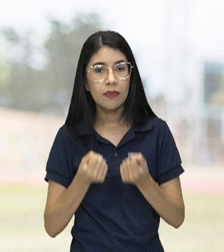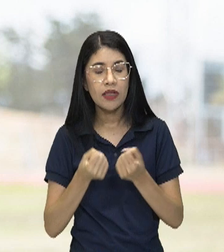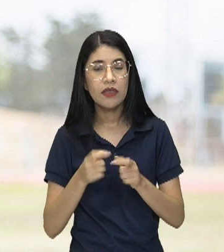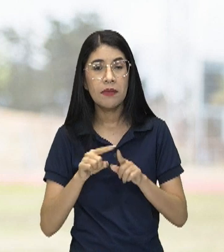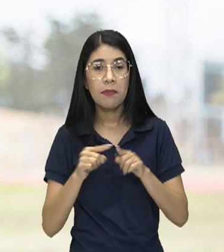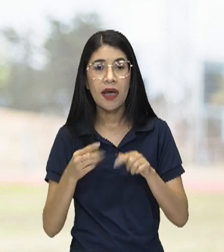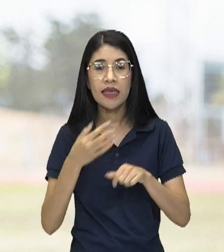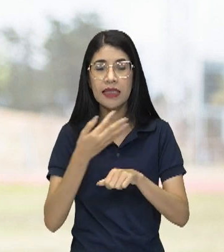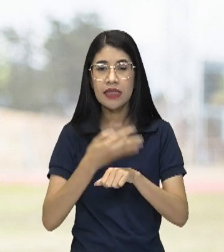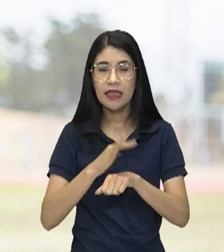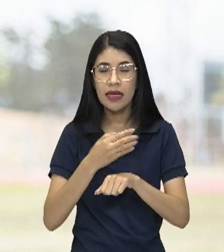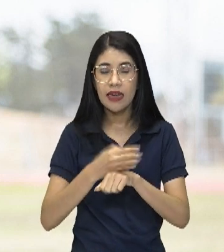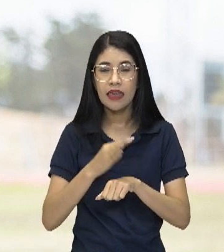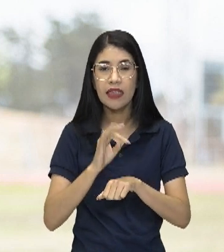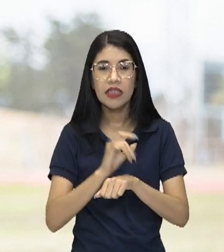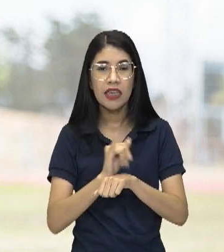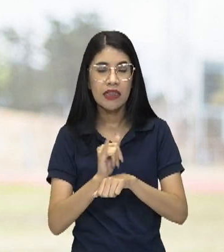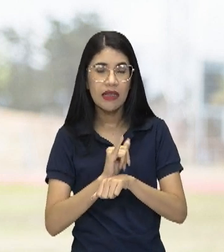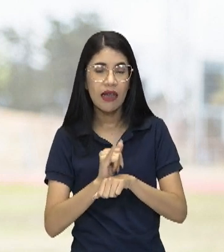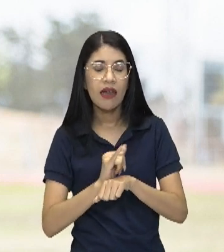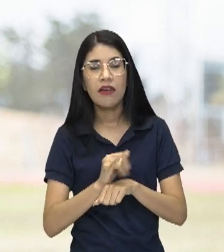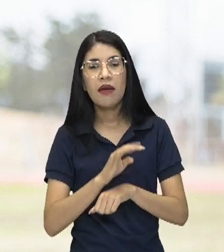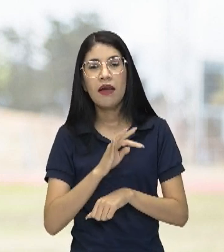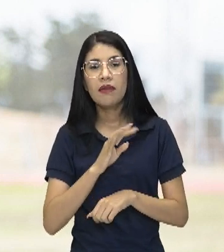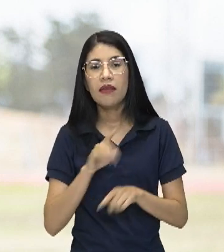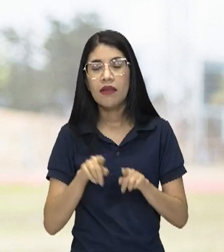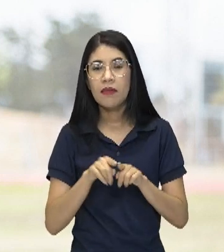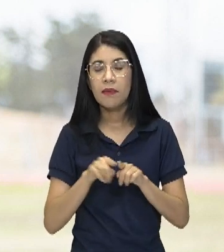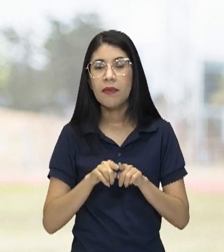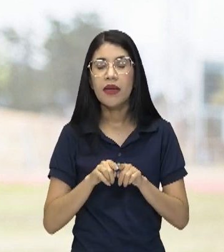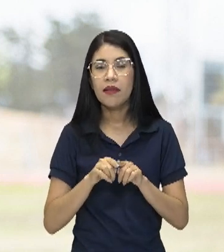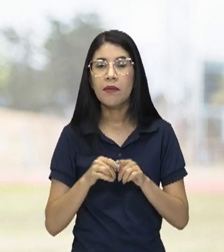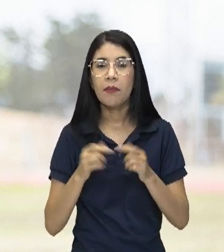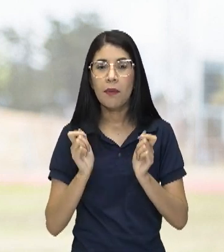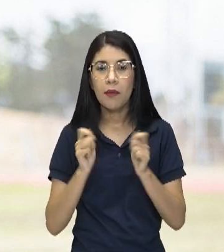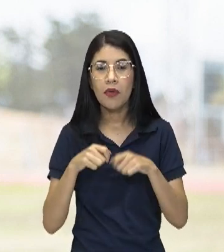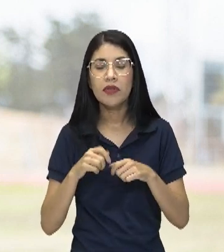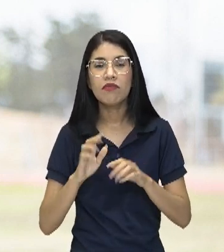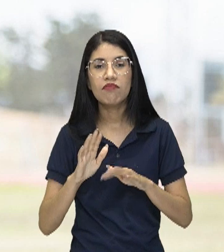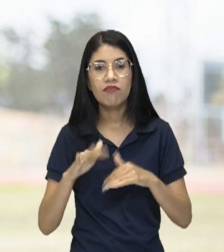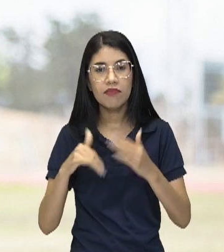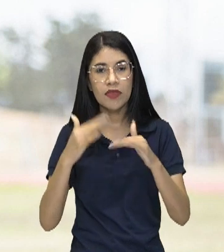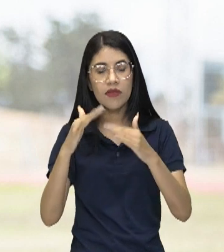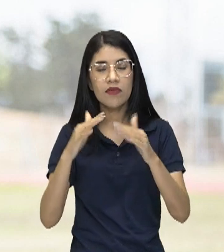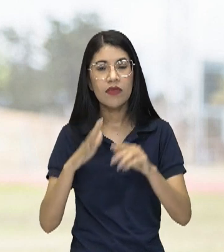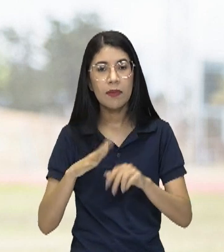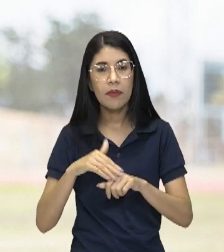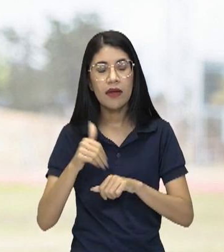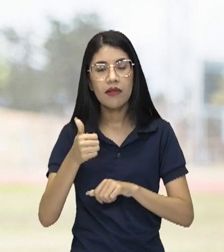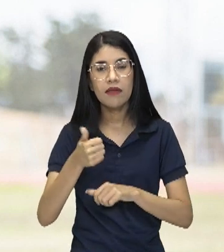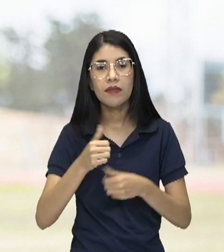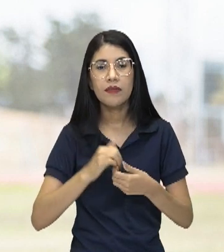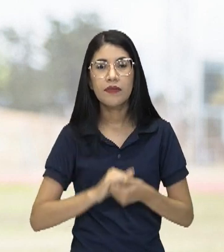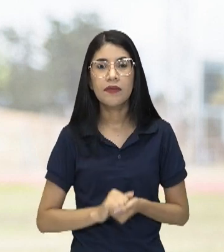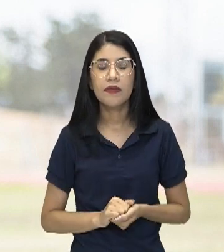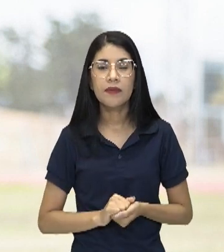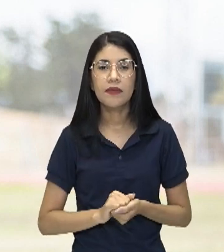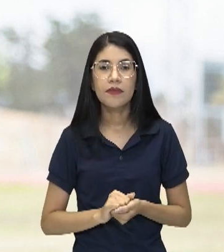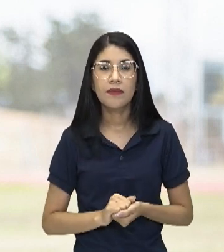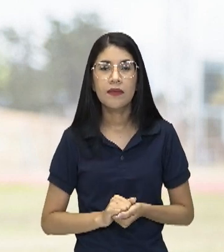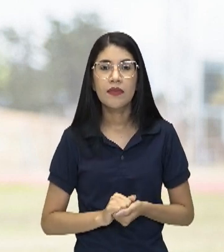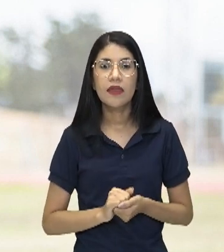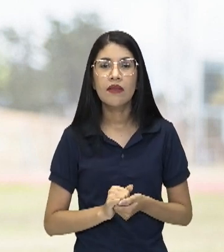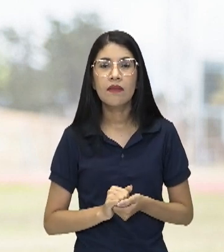treino, com técnicas e táticas, você consegue chegar ali ao bom desenvolvimento e ao bom desempenho, quem sabe alcançando